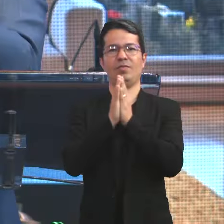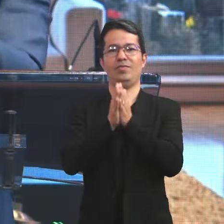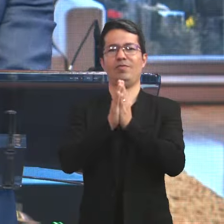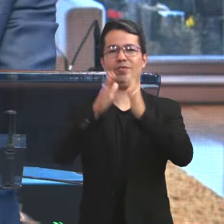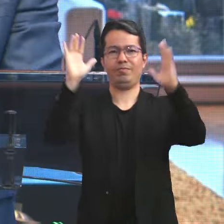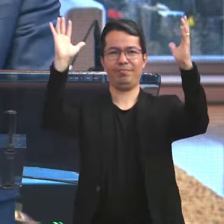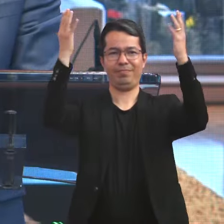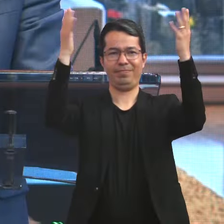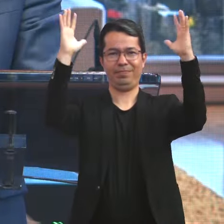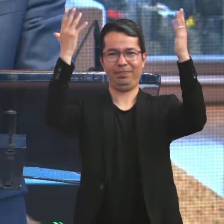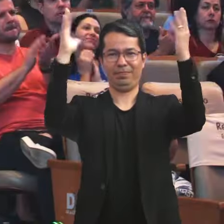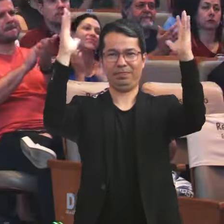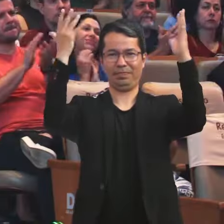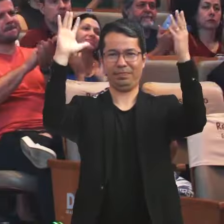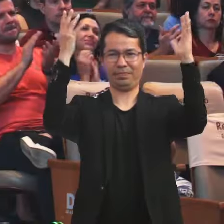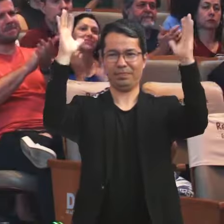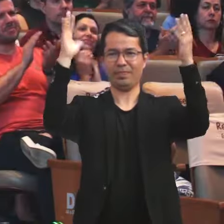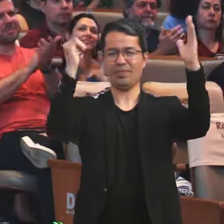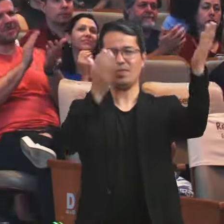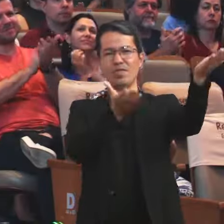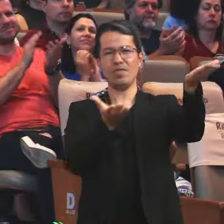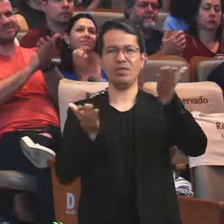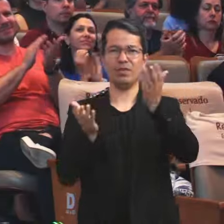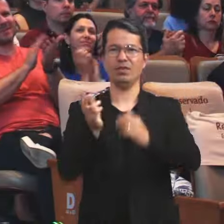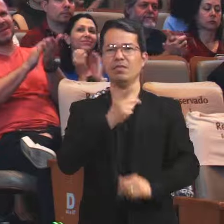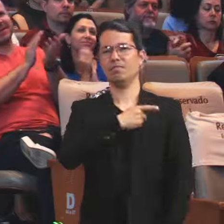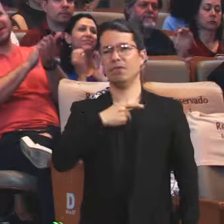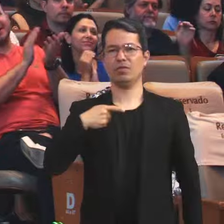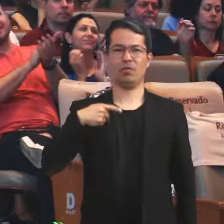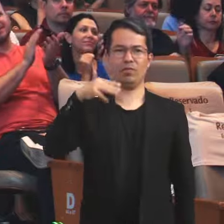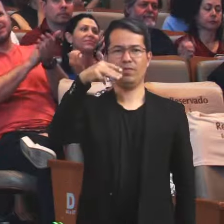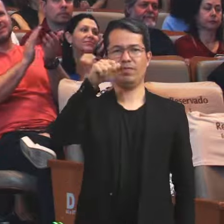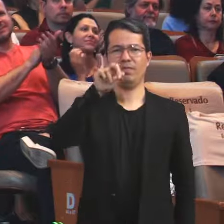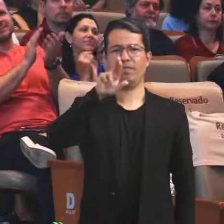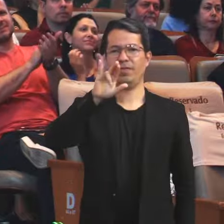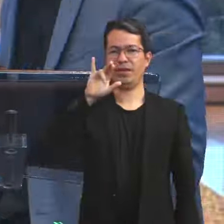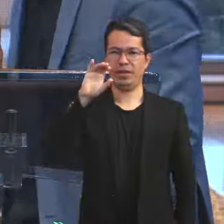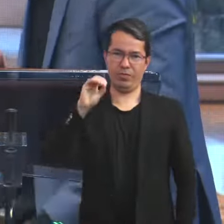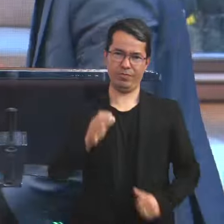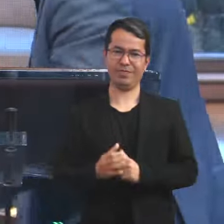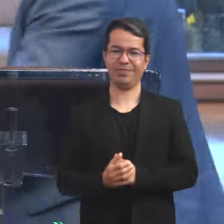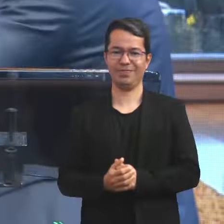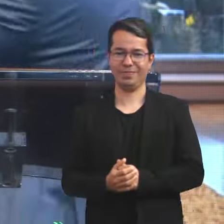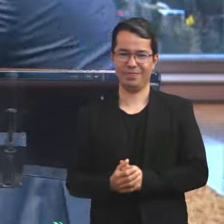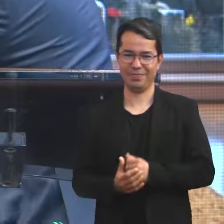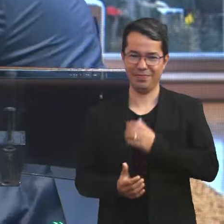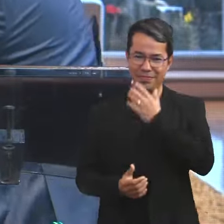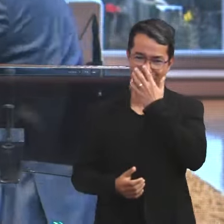palmas nosso convidado especial pastor Mário Vega que Deus te abençoe